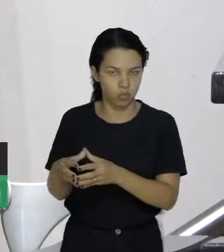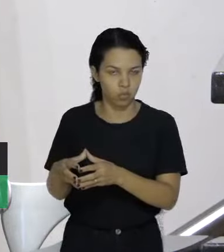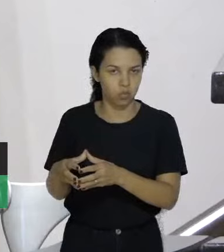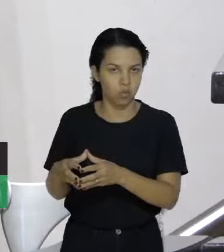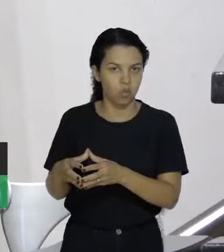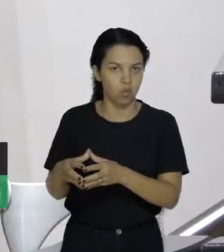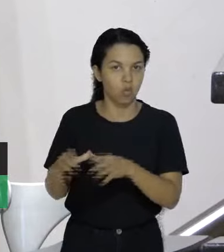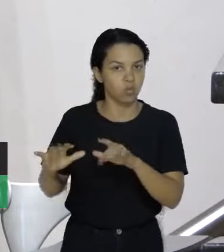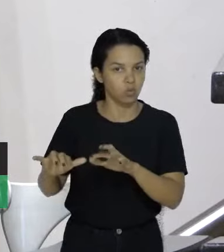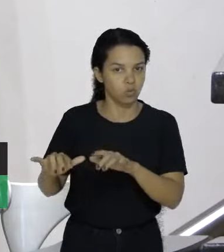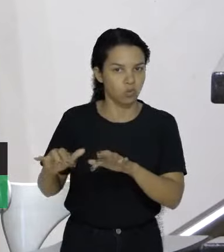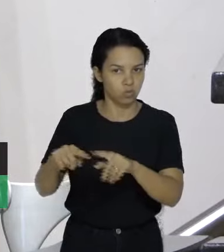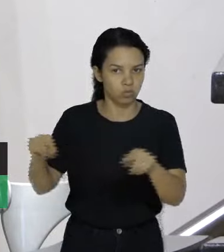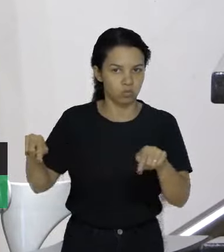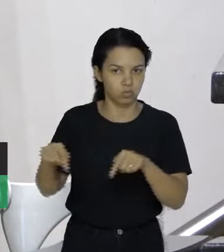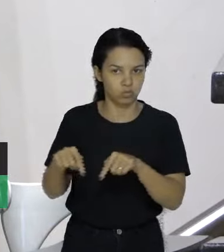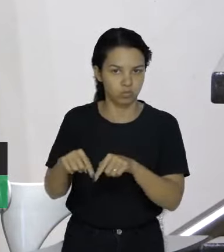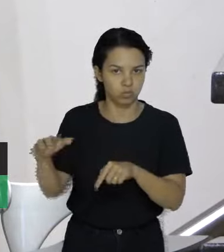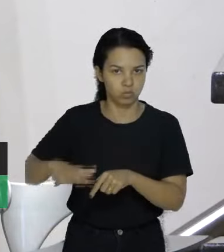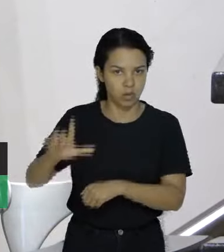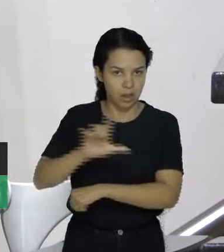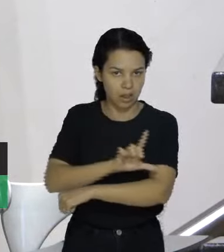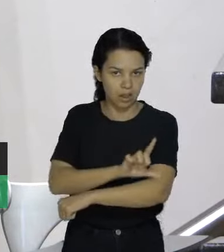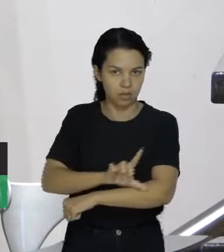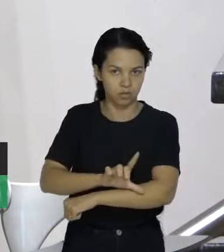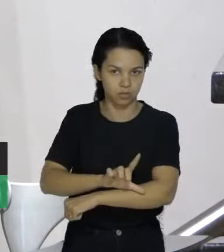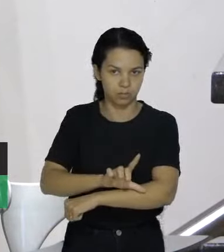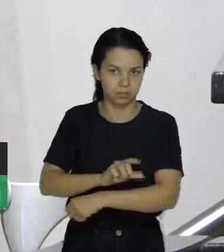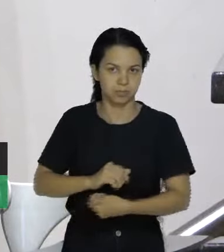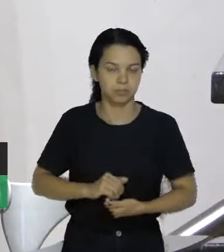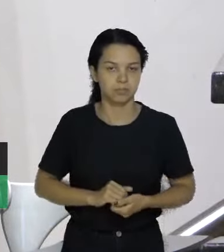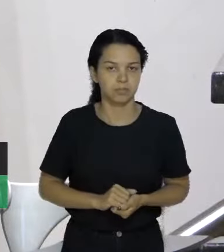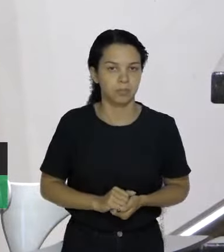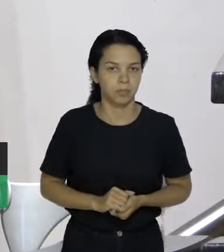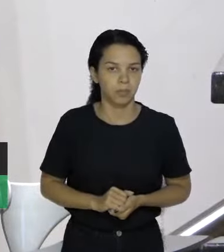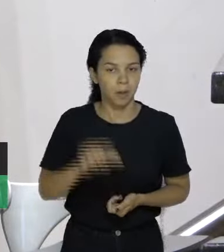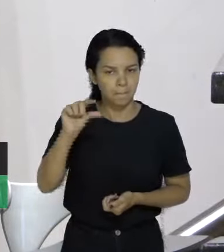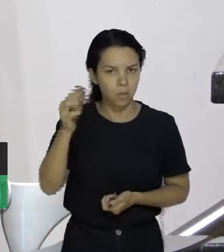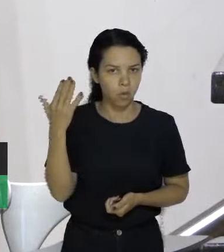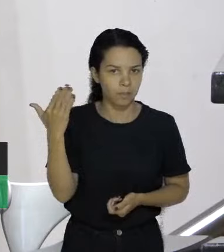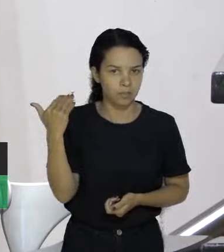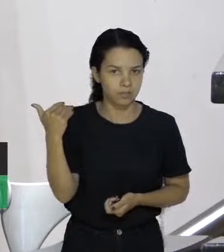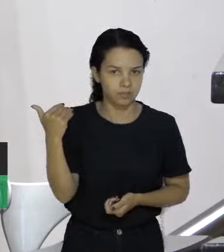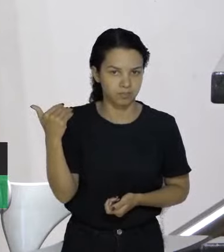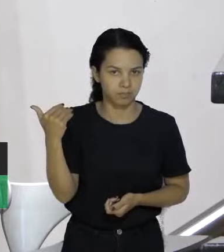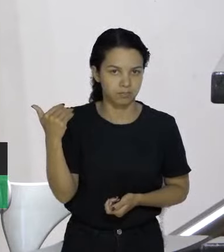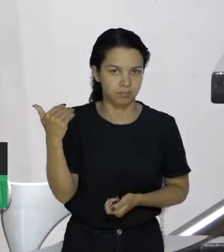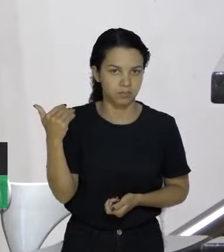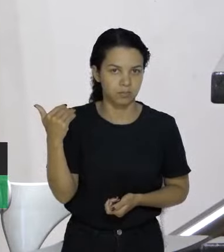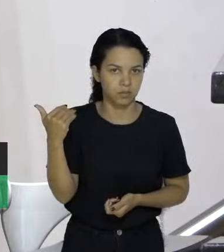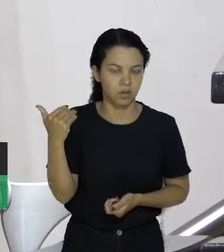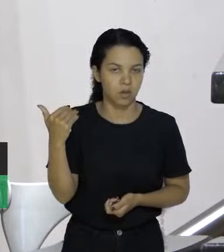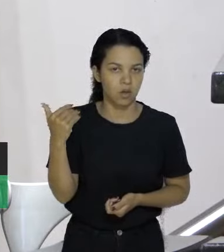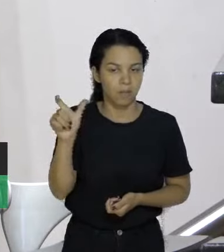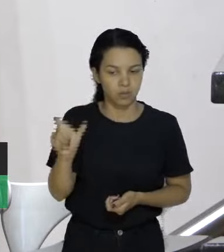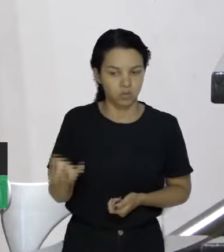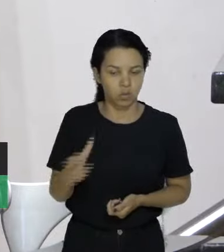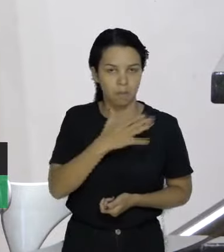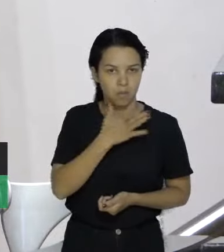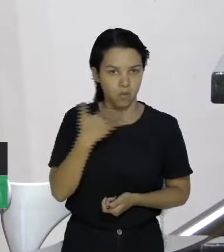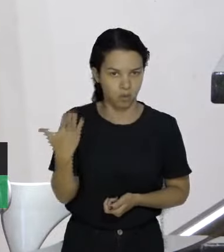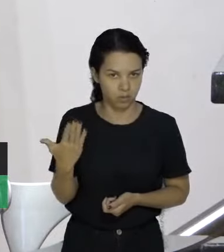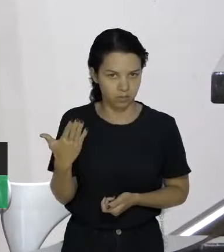Lages recentemente Nós perdemos Um ídolo do futebol Lageano